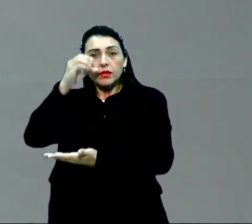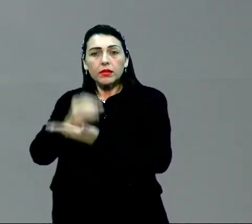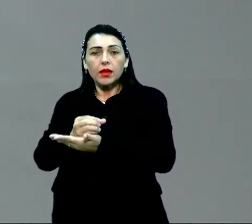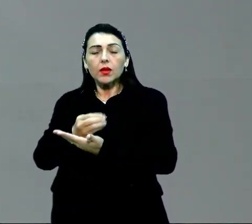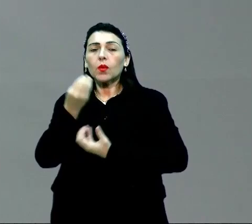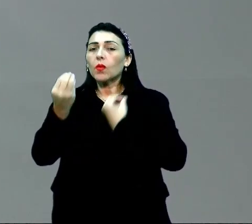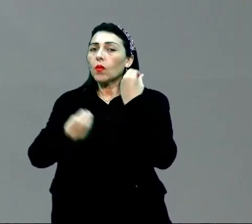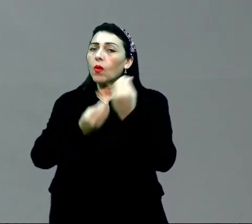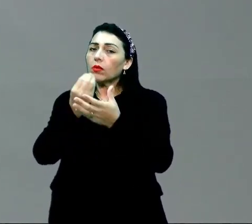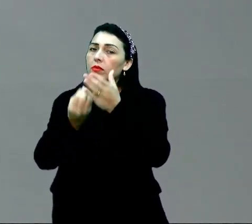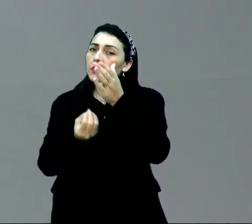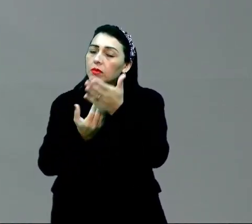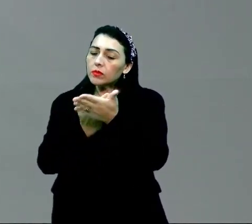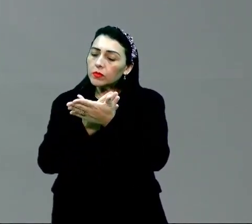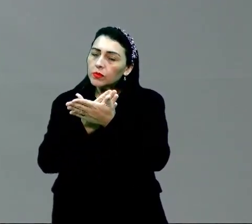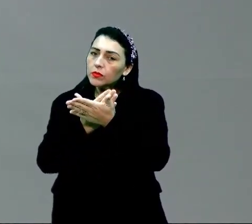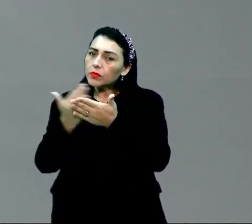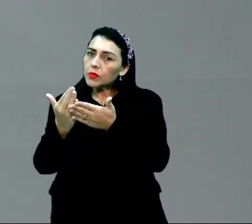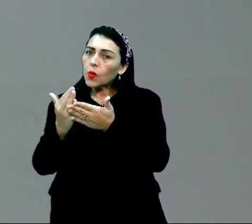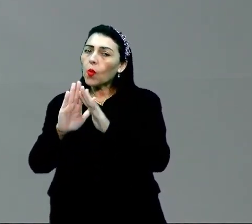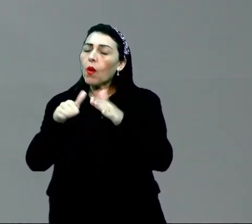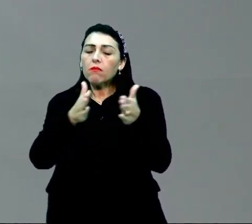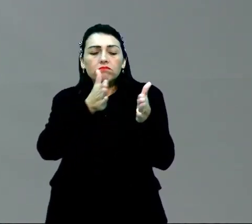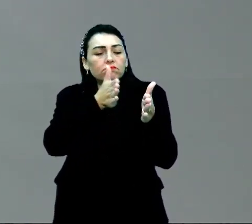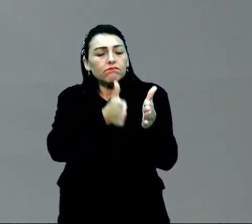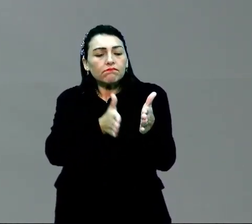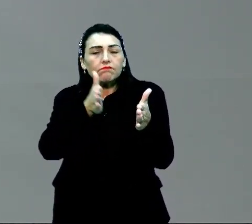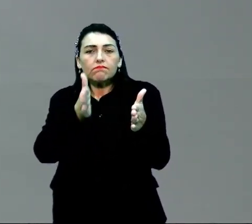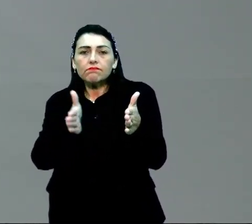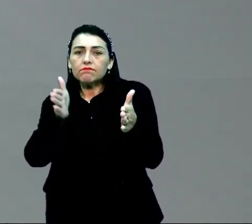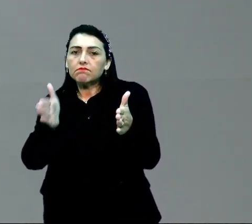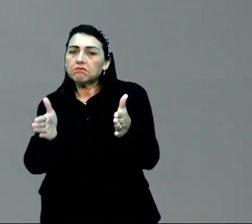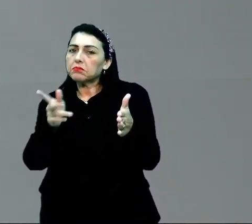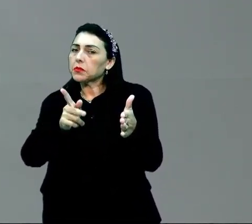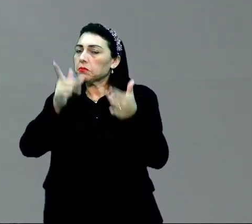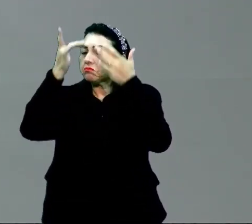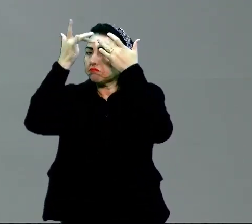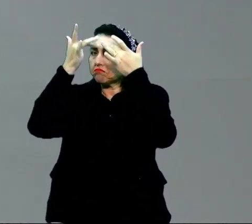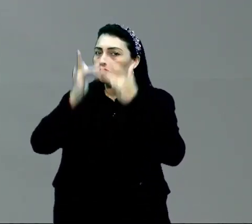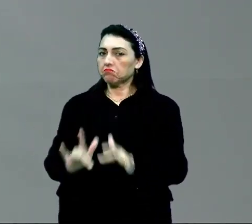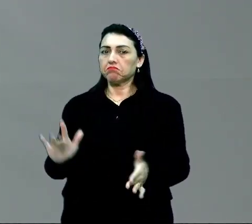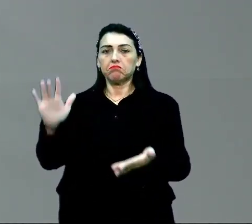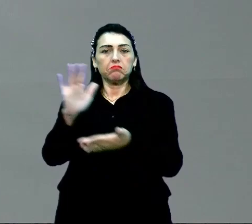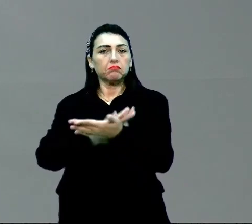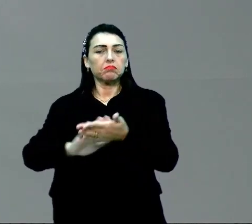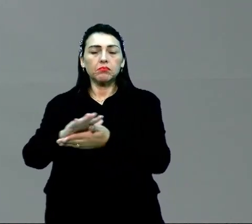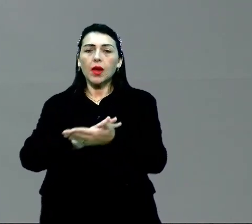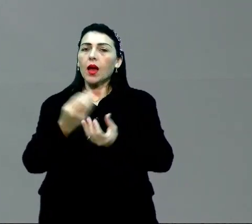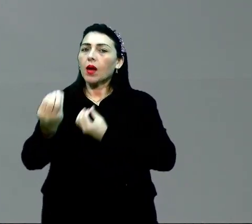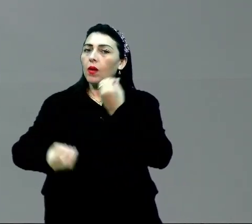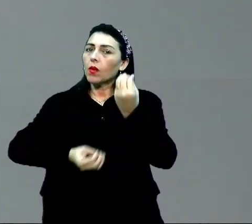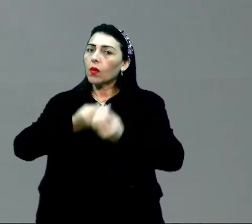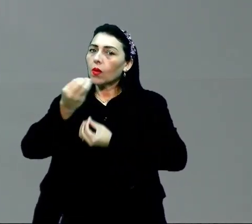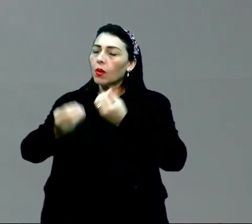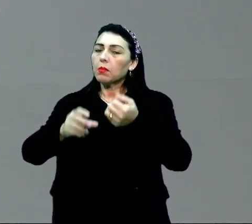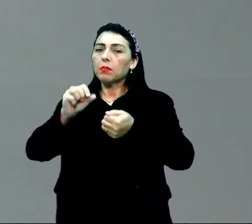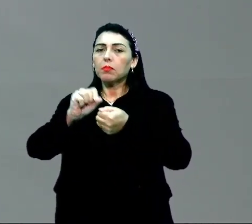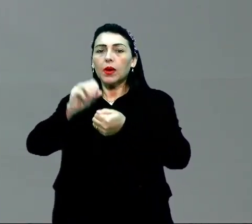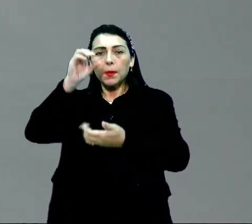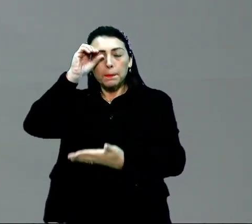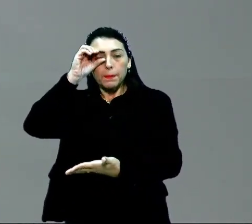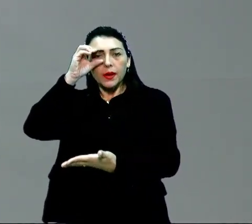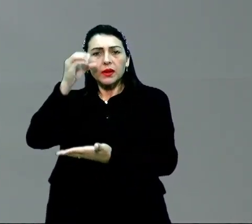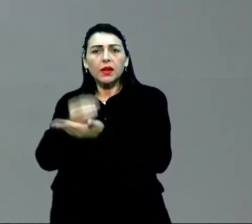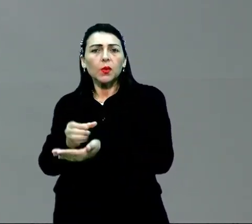vamos desenvolver a nossa tese, qual o passo a passo. Professora, eu não faço a mínima ideia de como eu desenvolvo a minha tese. O que é que